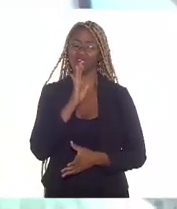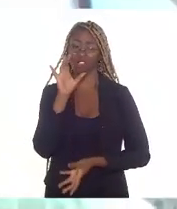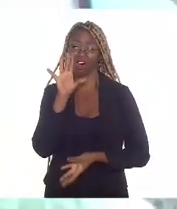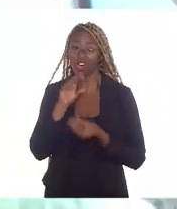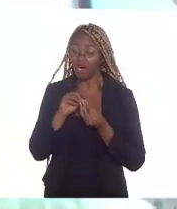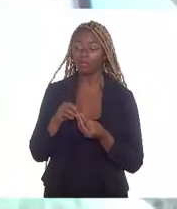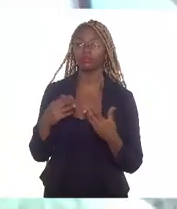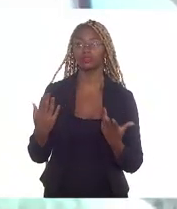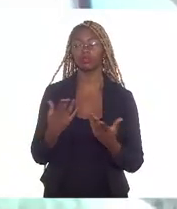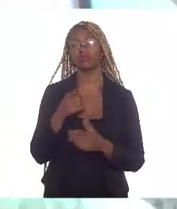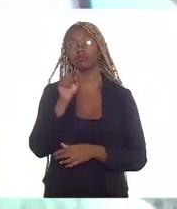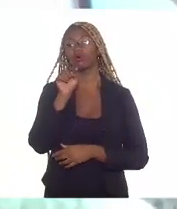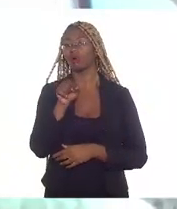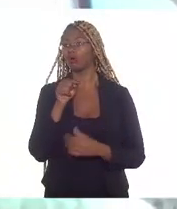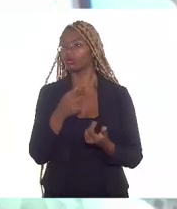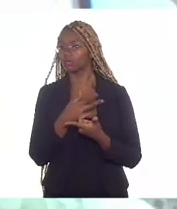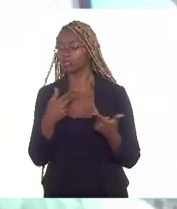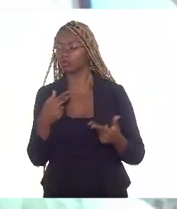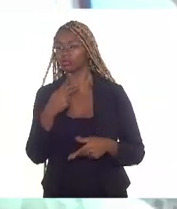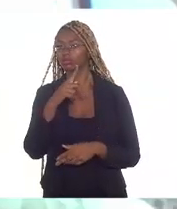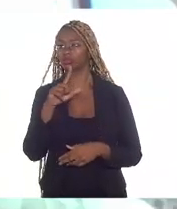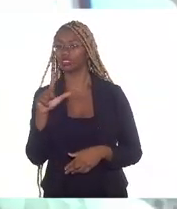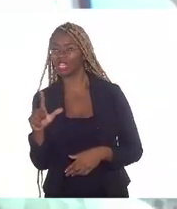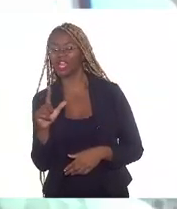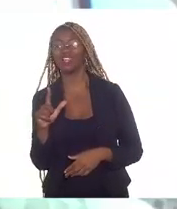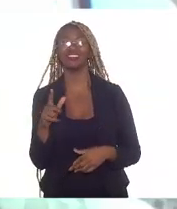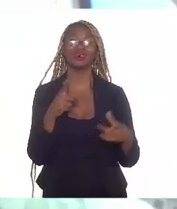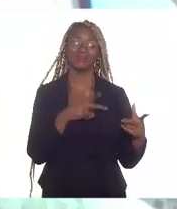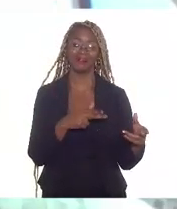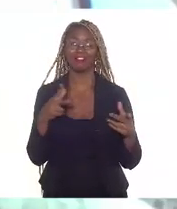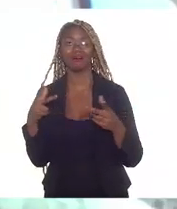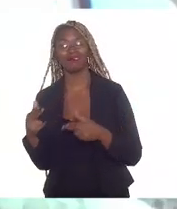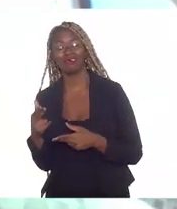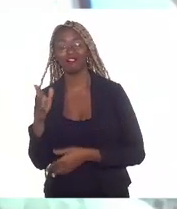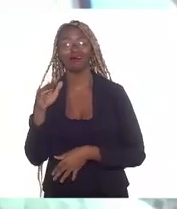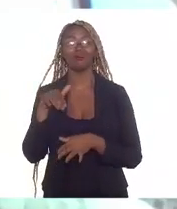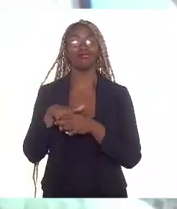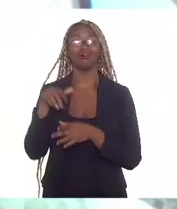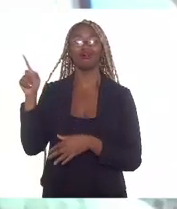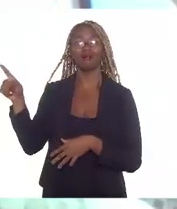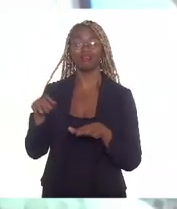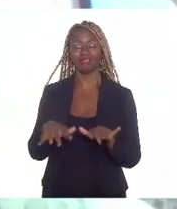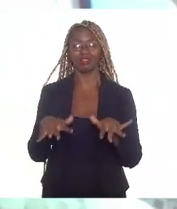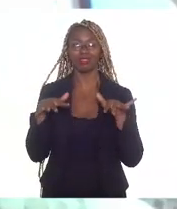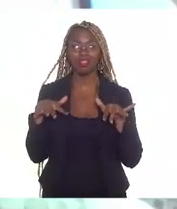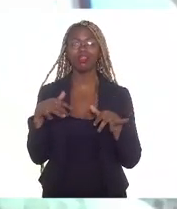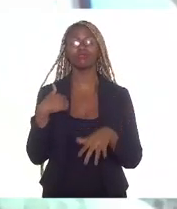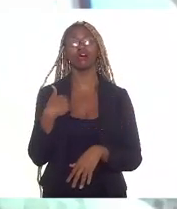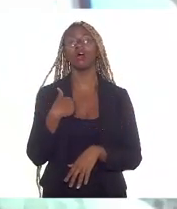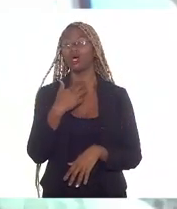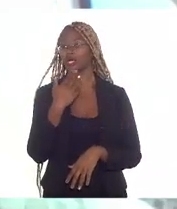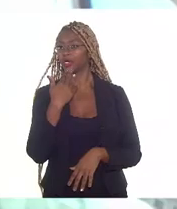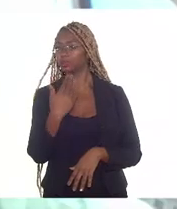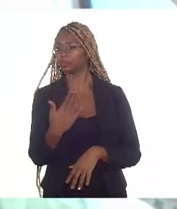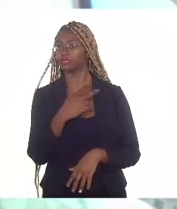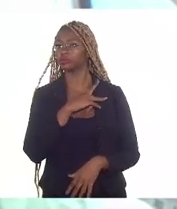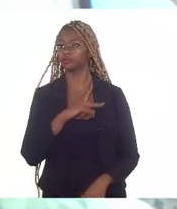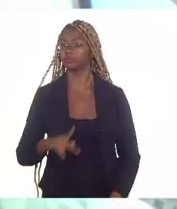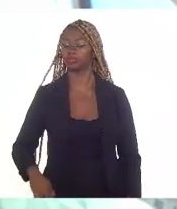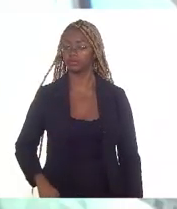sobre essa questão de projetos semelhantes. Ontem, no plenário, eu pedi para o presidente